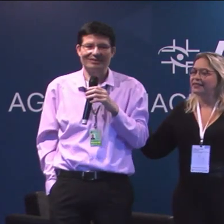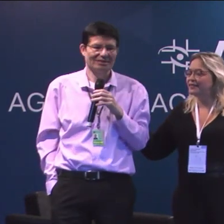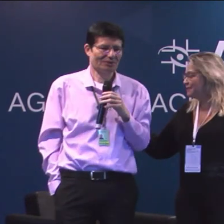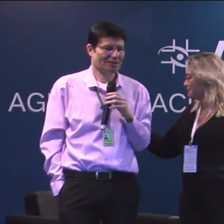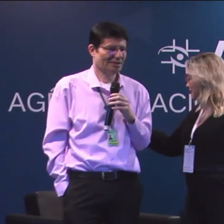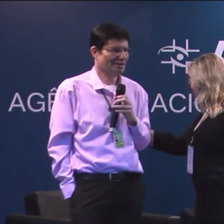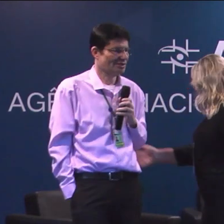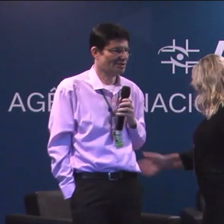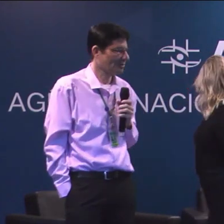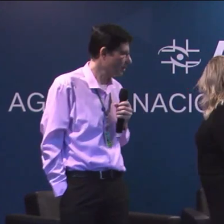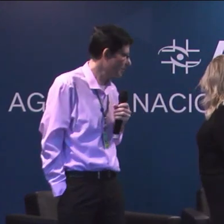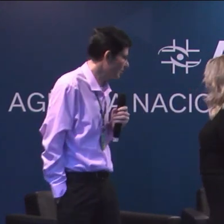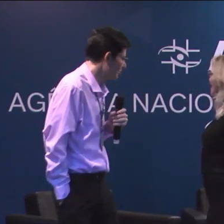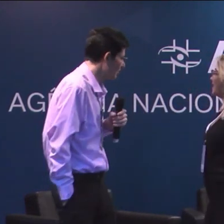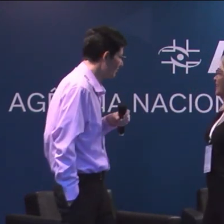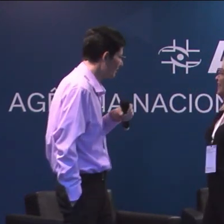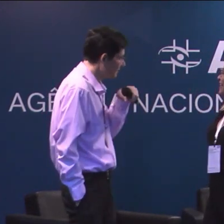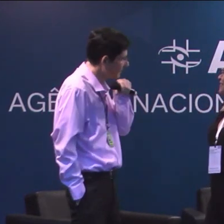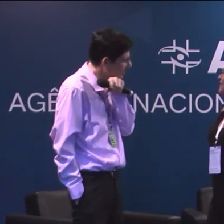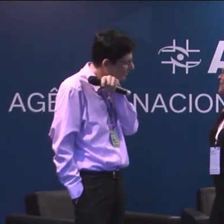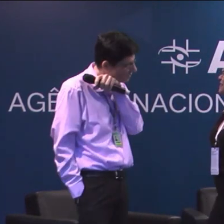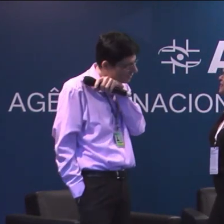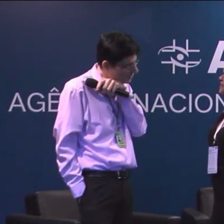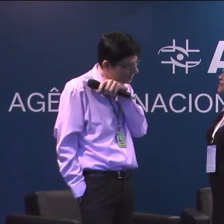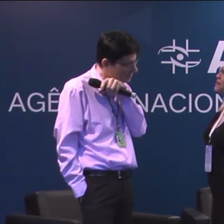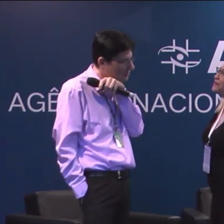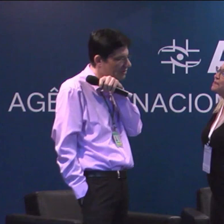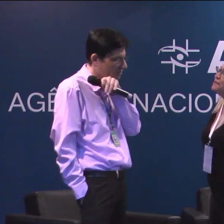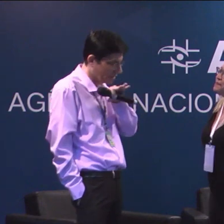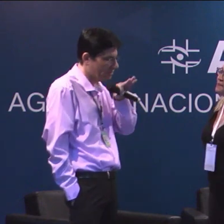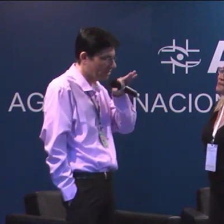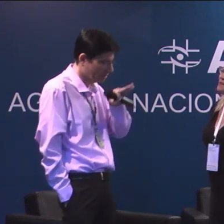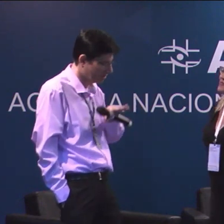Eu que agradeço. Depois a gente vê.